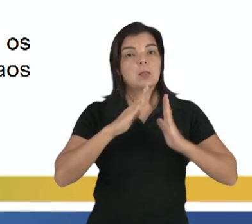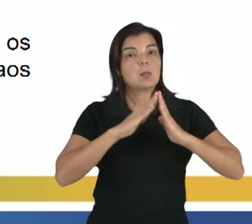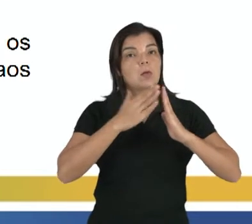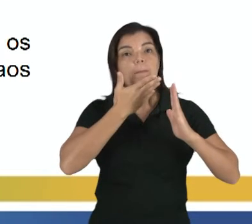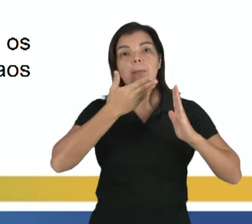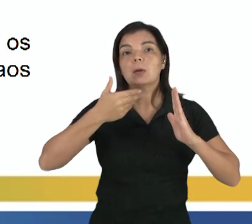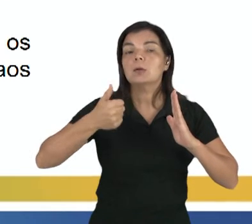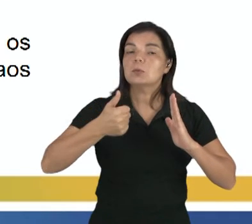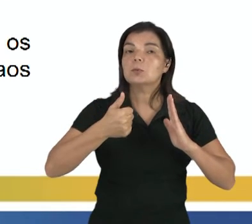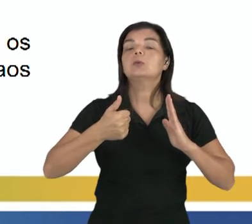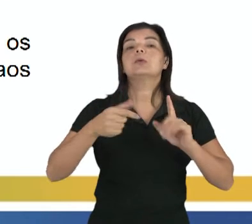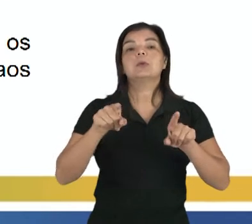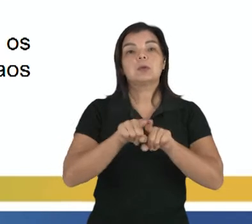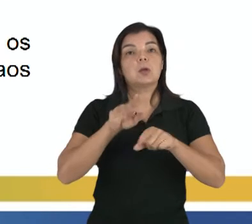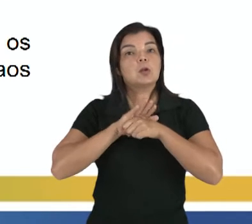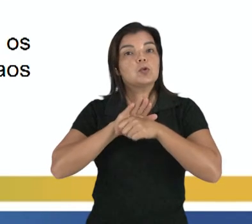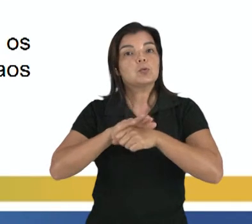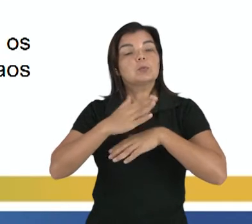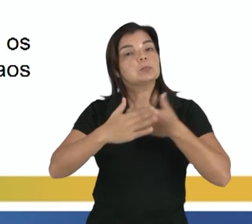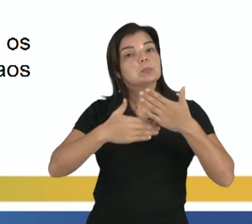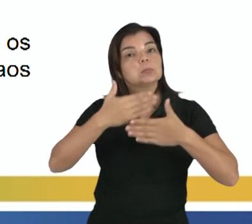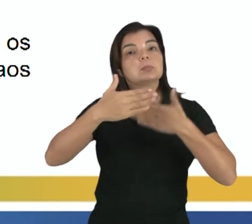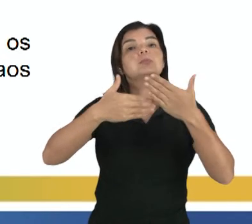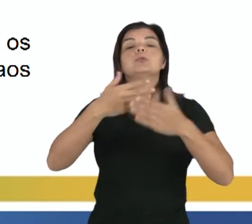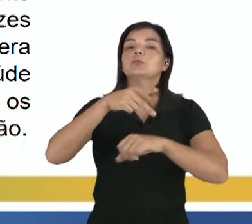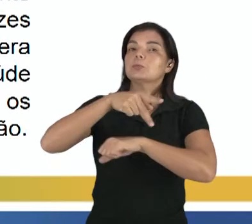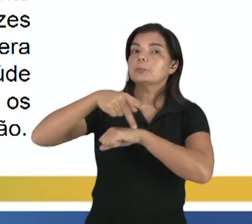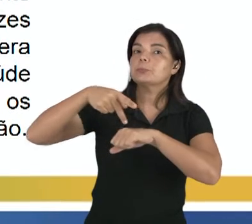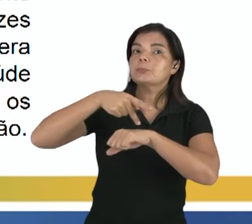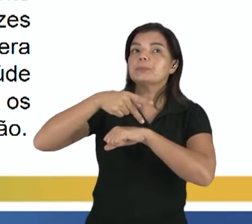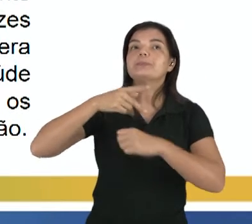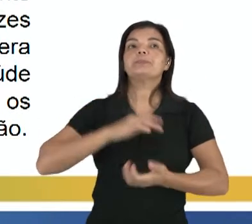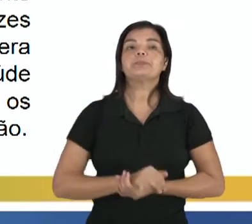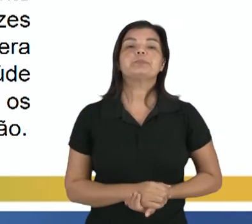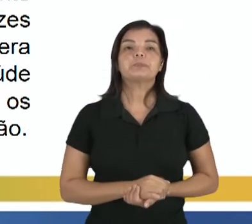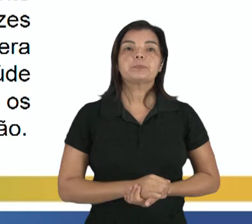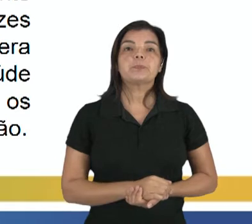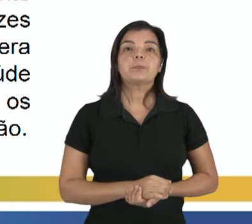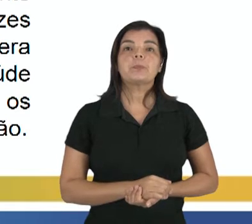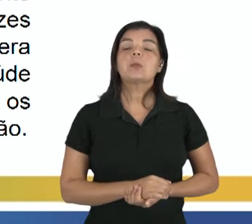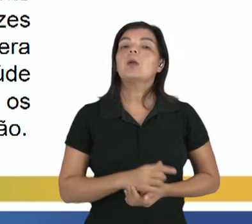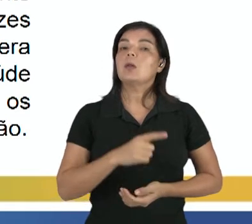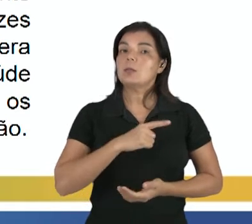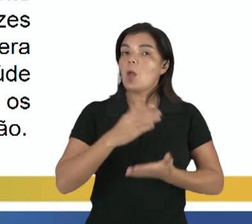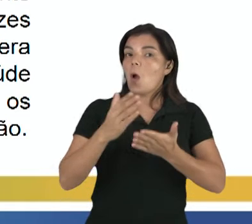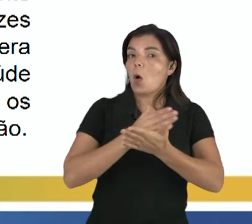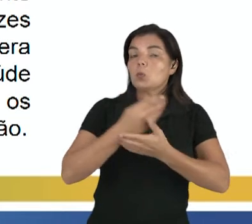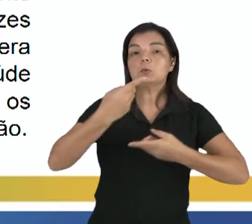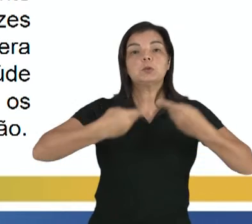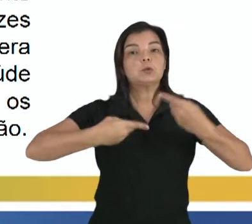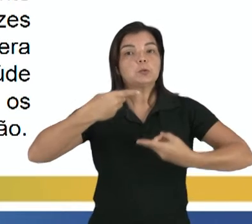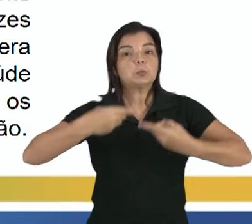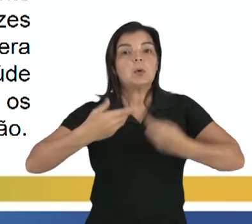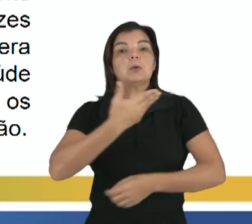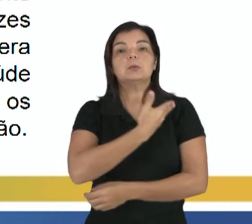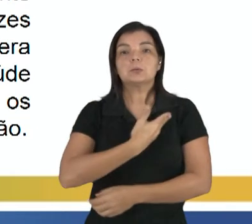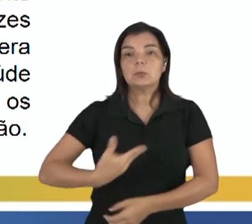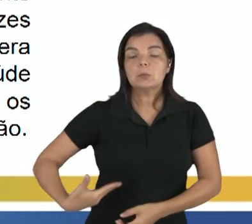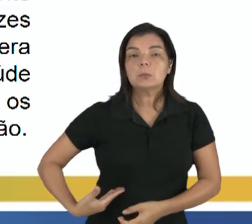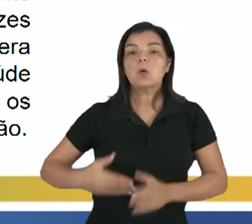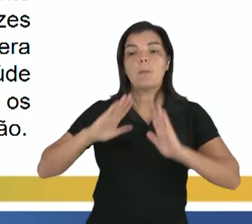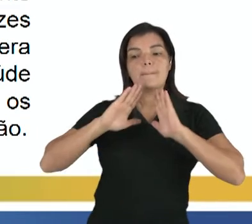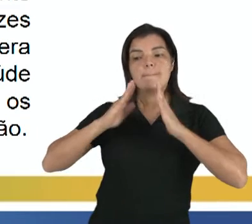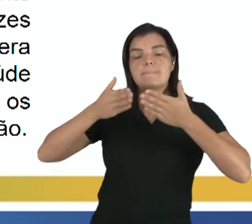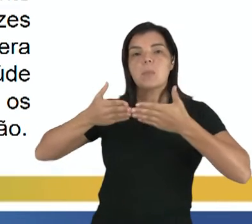moradias melhores, né? E ajudar no desenvolvimento do país. Bom, existem algumas políticas públicas voltadas